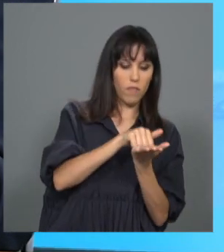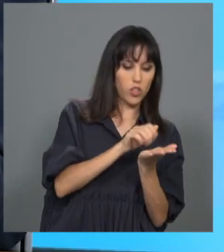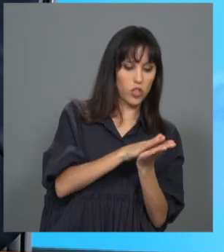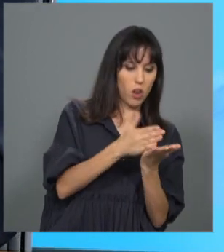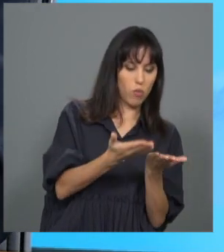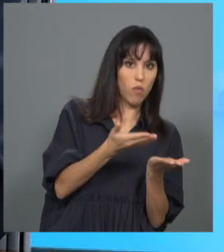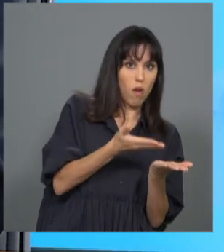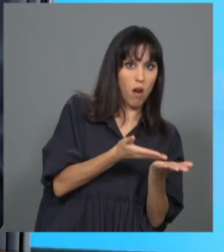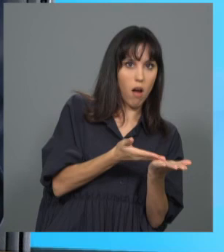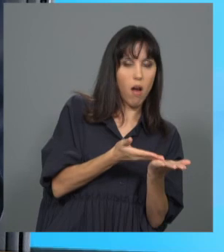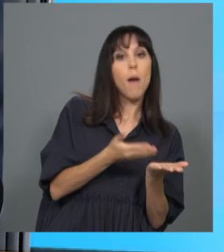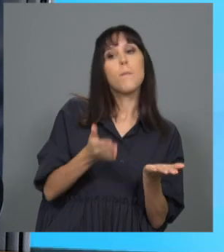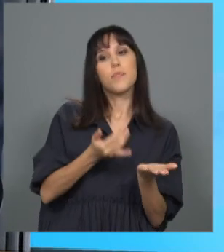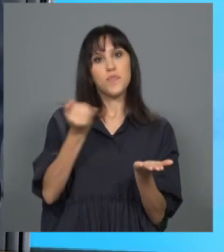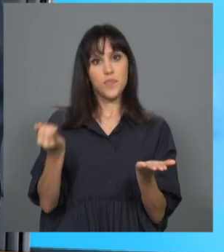com cenas